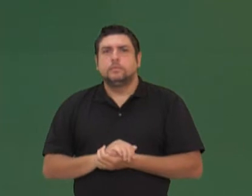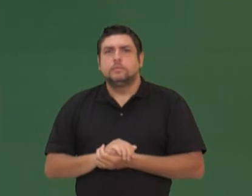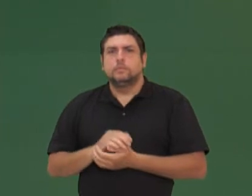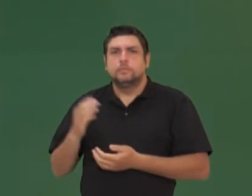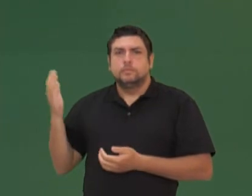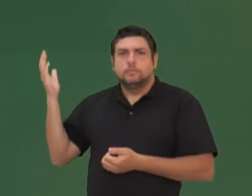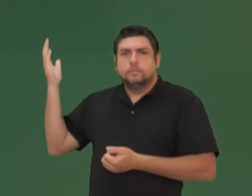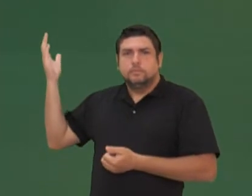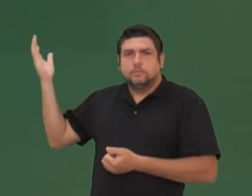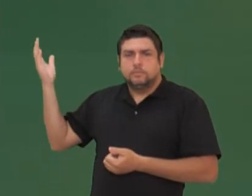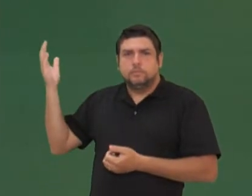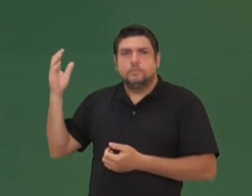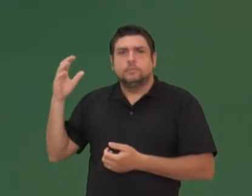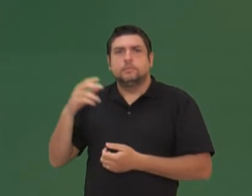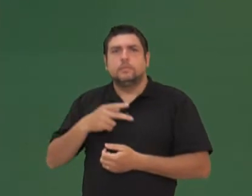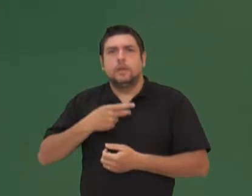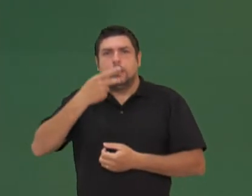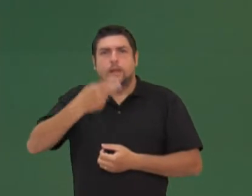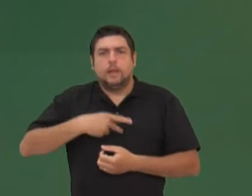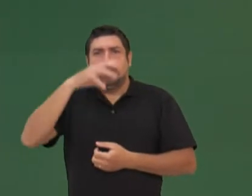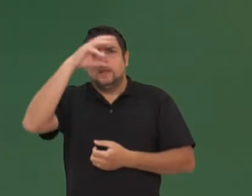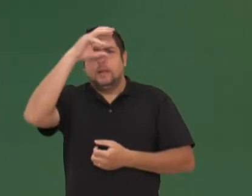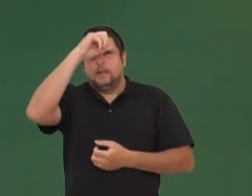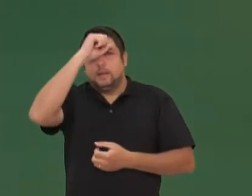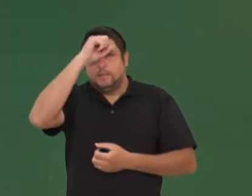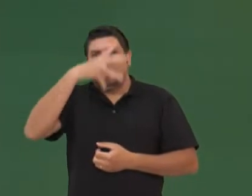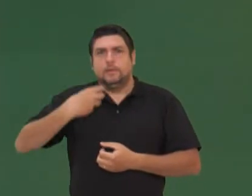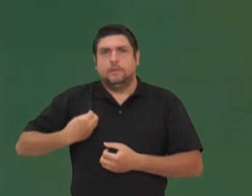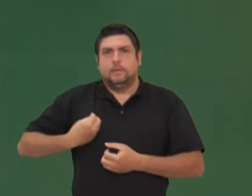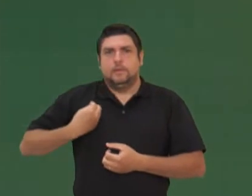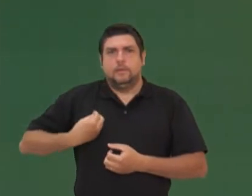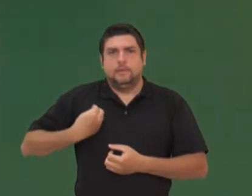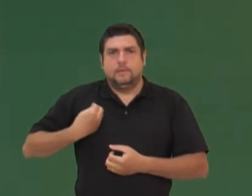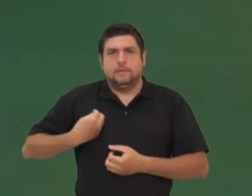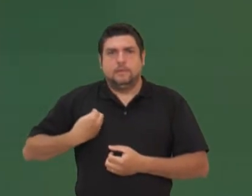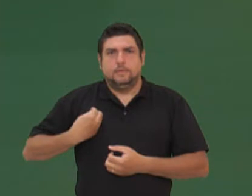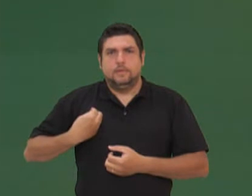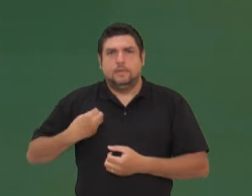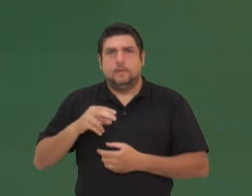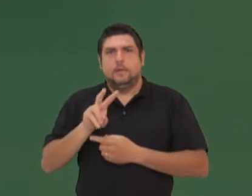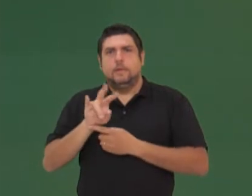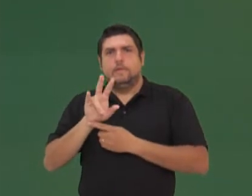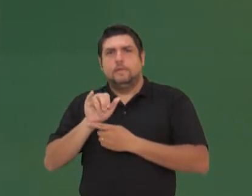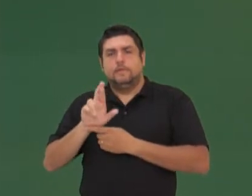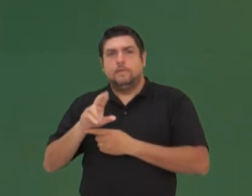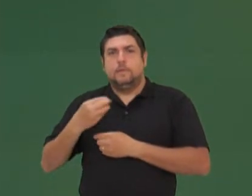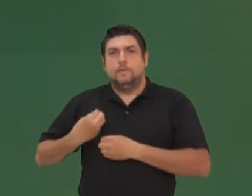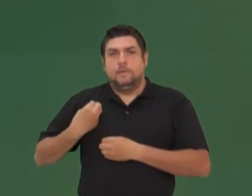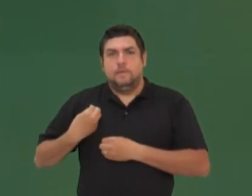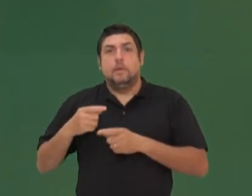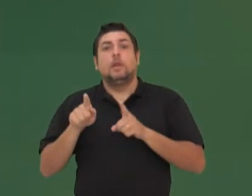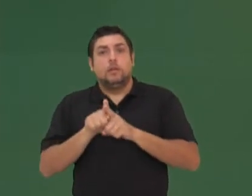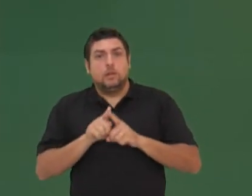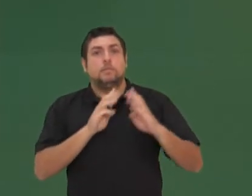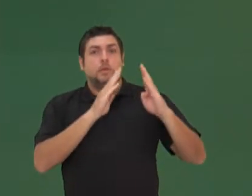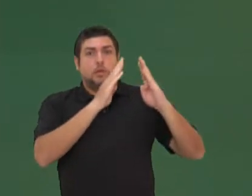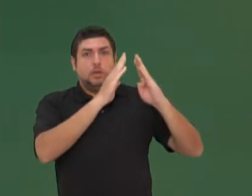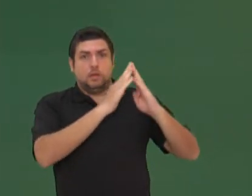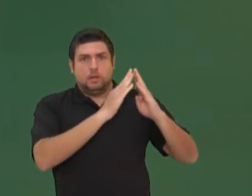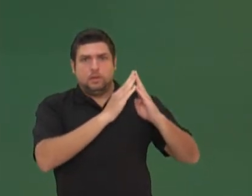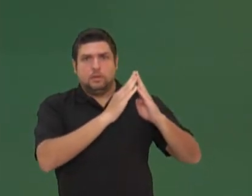hablar, aprender e vivir. Vivir, ¿os acordáis? Viver e morar. Não existe o verbo morar